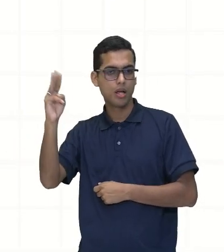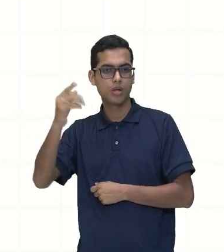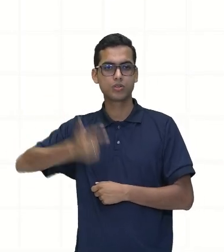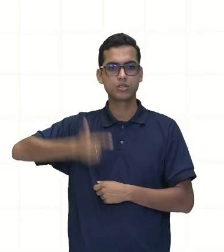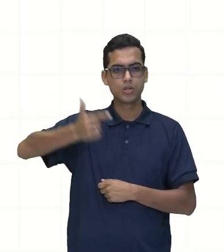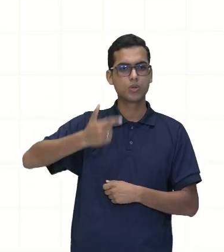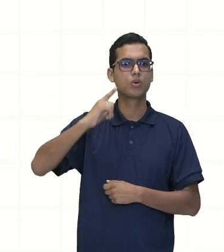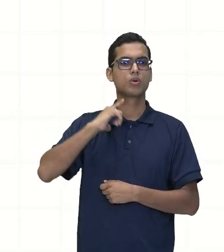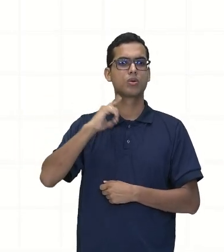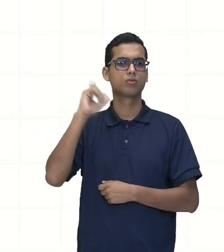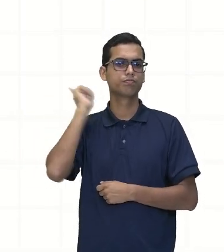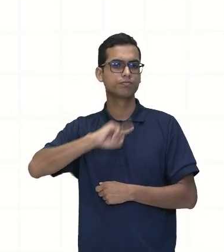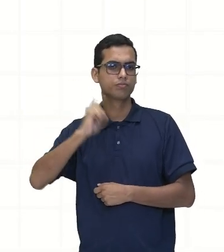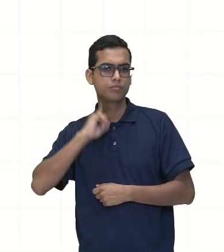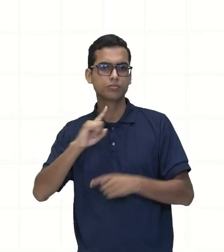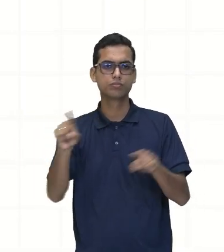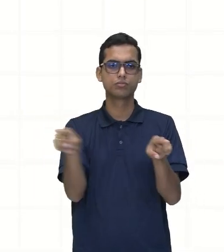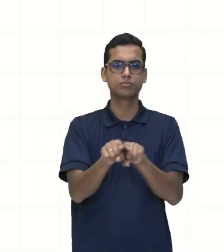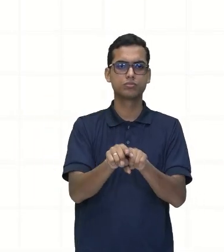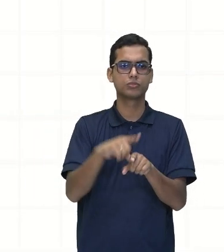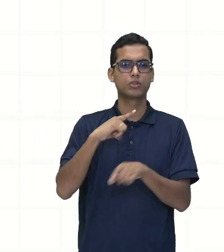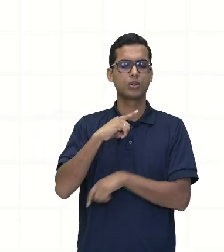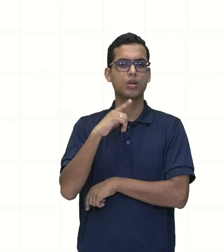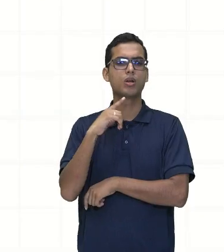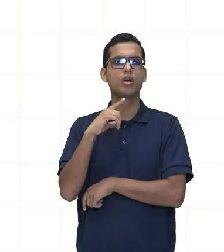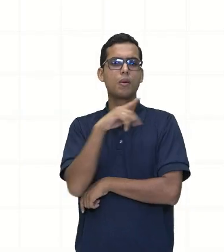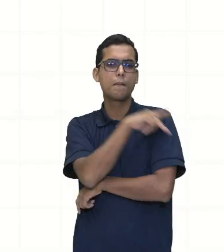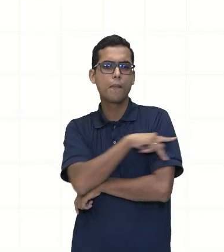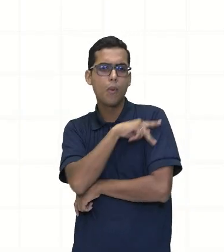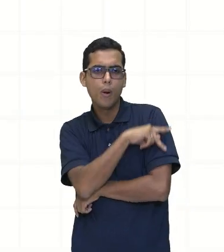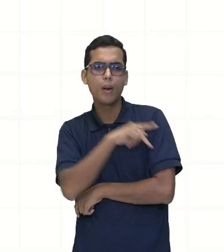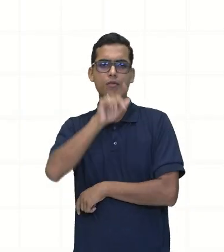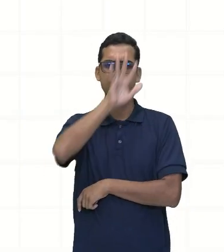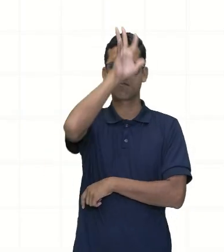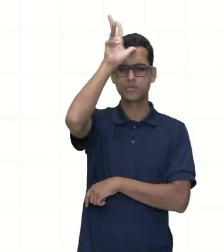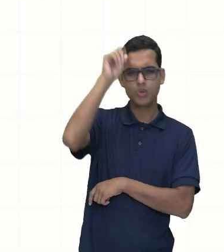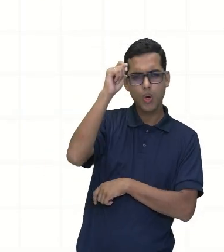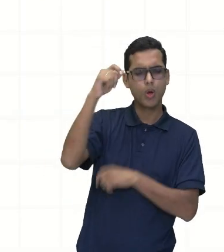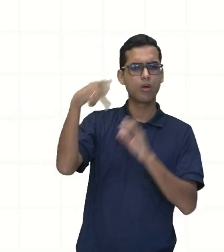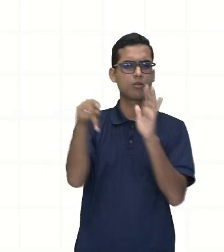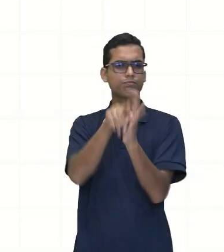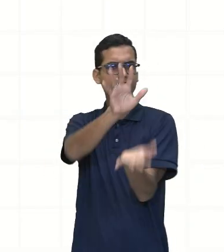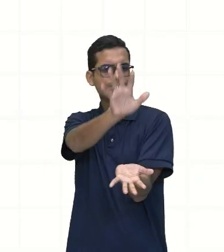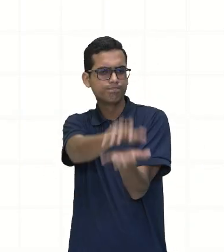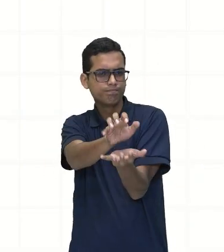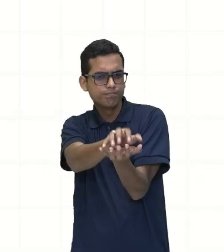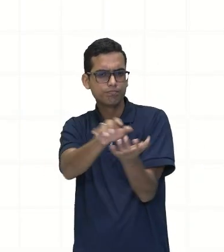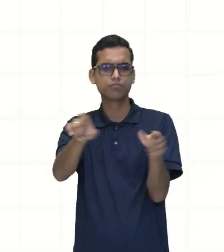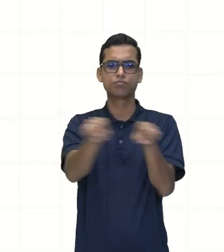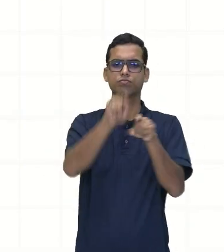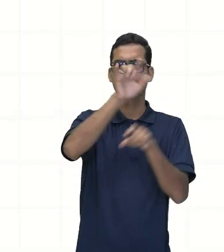Sul, Amazonas e os outros estados, né, já ocupando ali as últimas posições. Nós